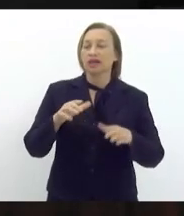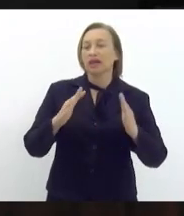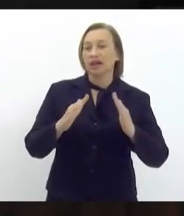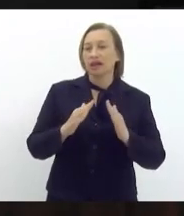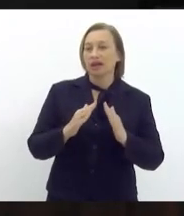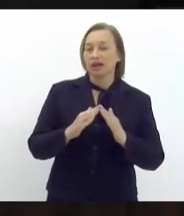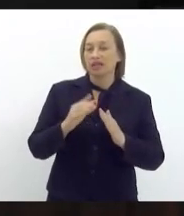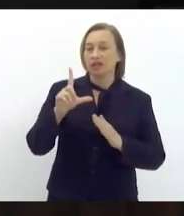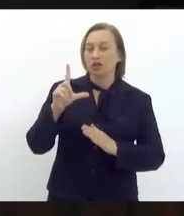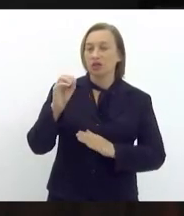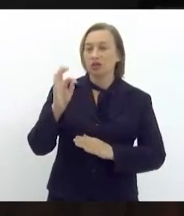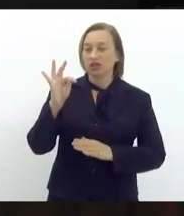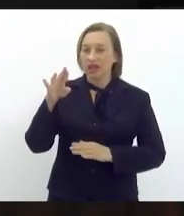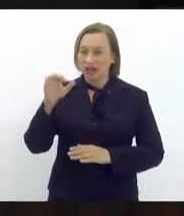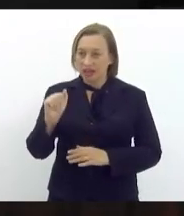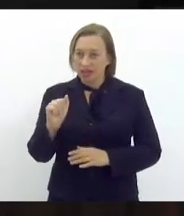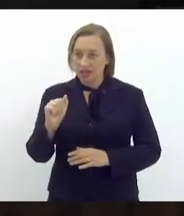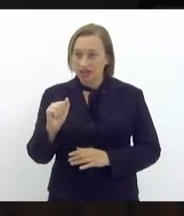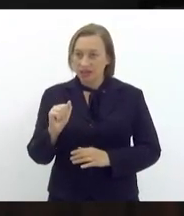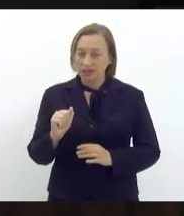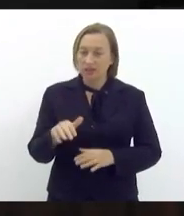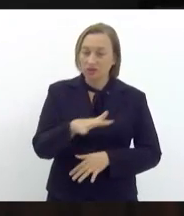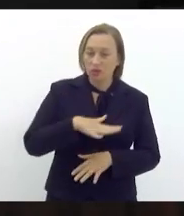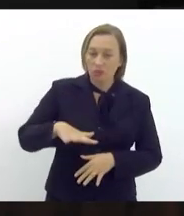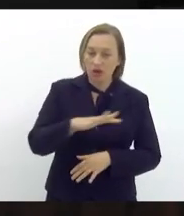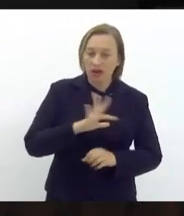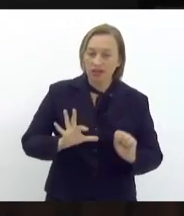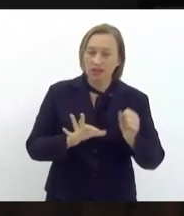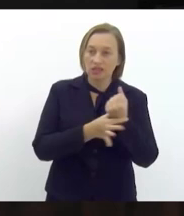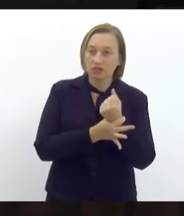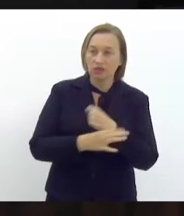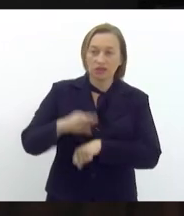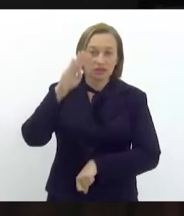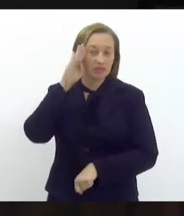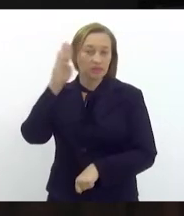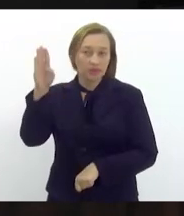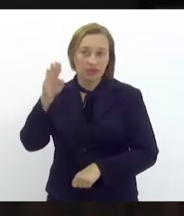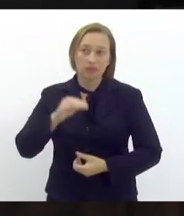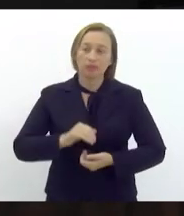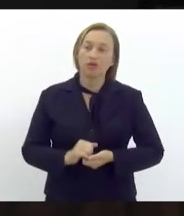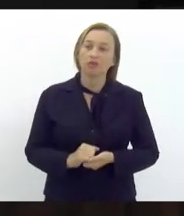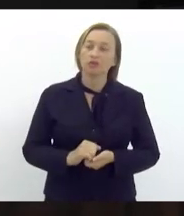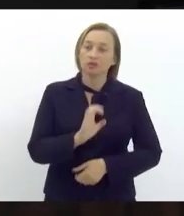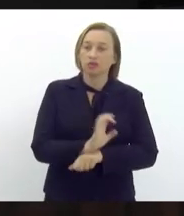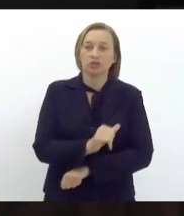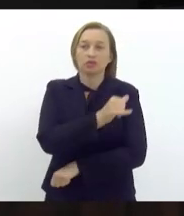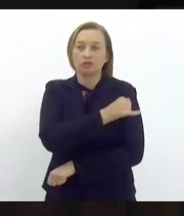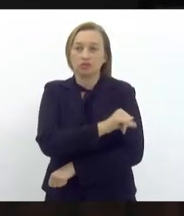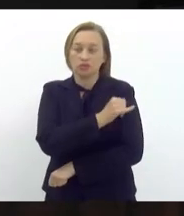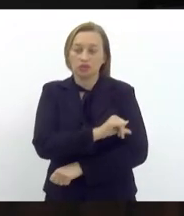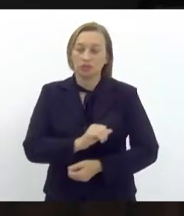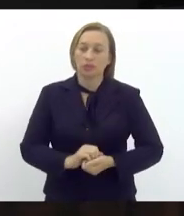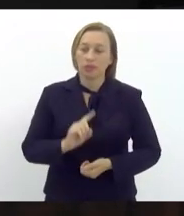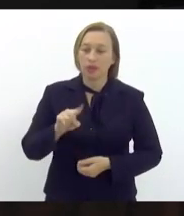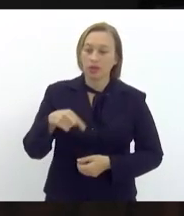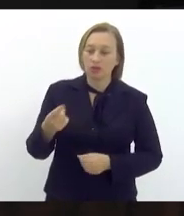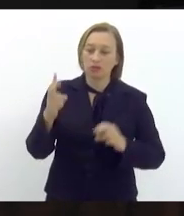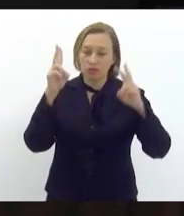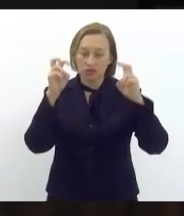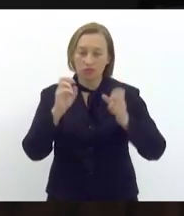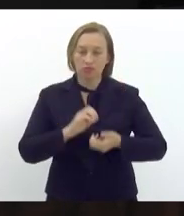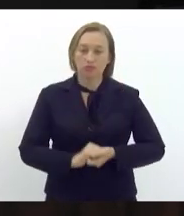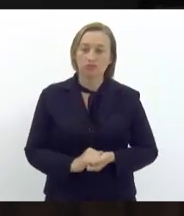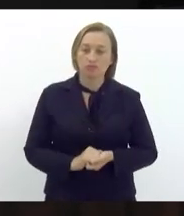bem como declara como área especial de segurança o perímetro bancário no âmbito do estado do Rio de Janeiro e da outras